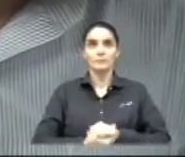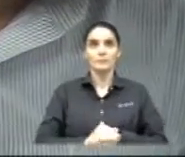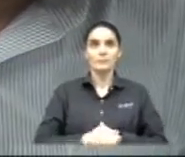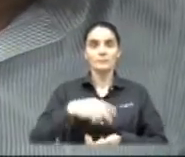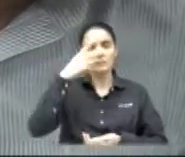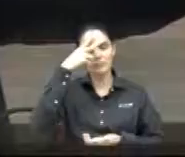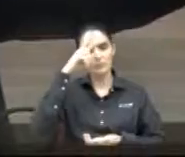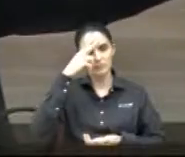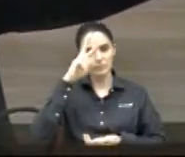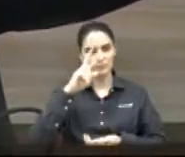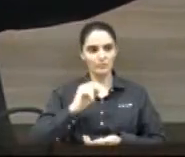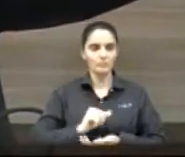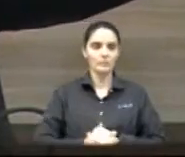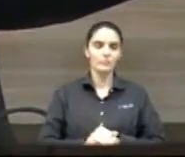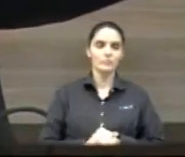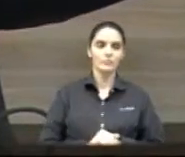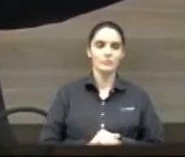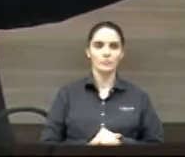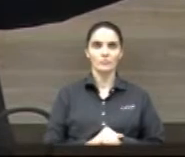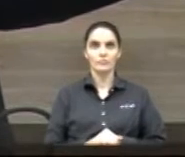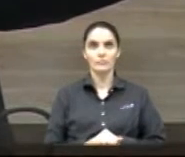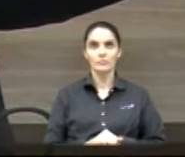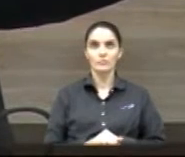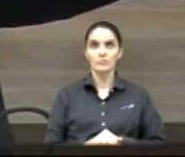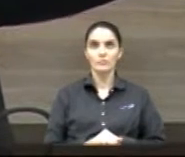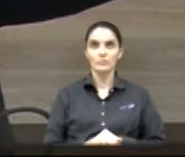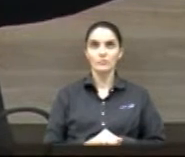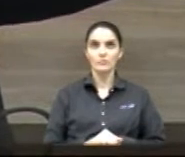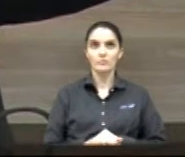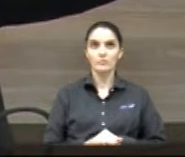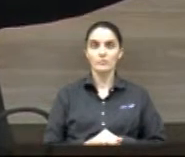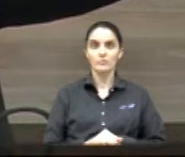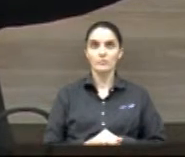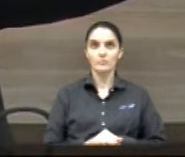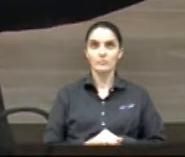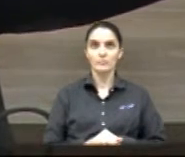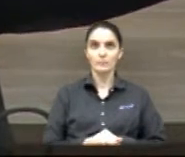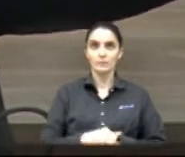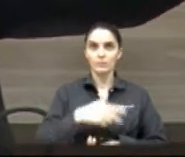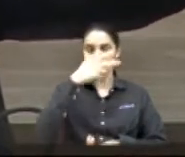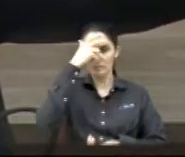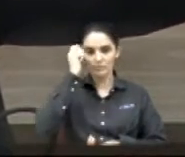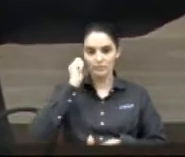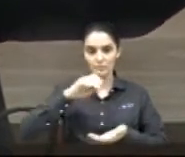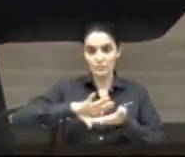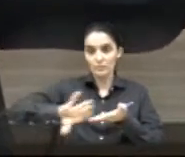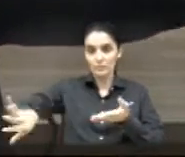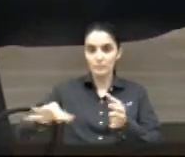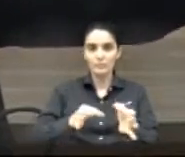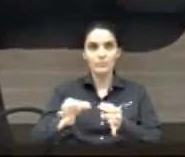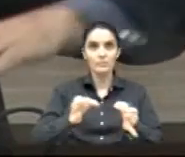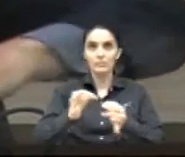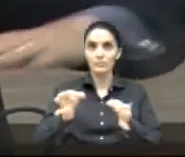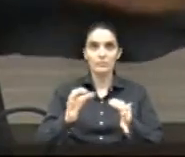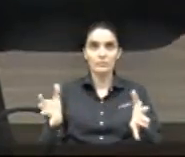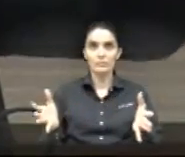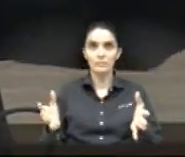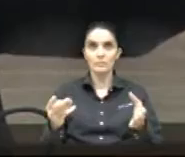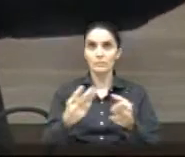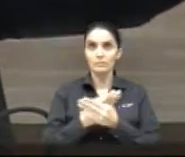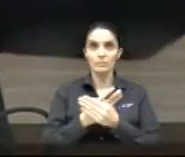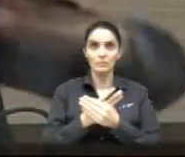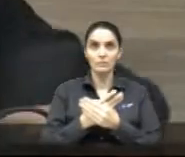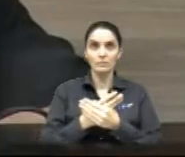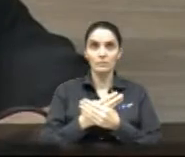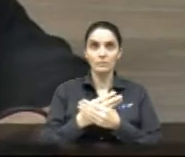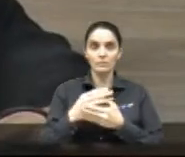que, senhores, por favor, senhores, o prefeito retirou o projeto, não está mais nessa casa,